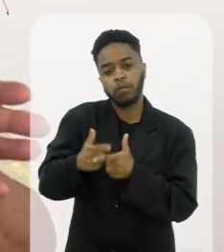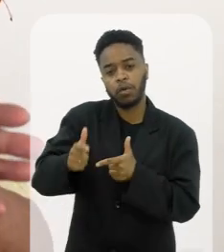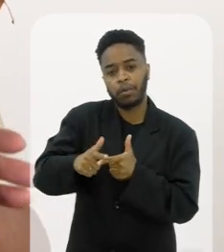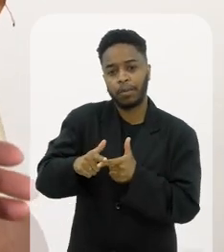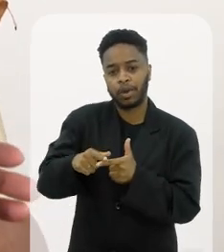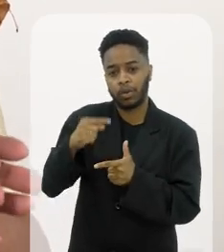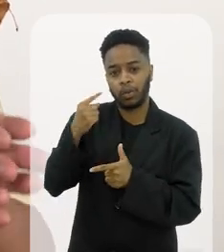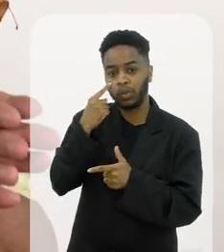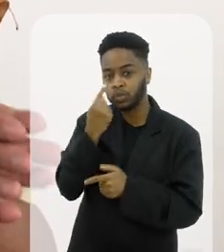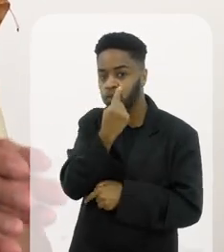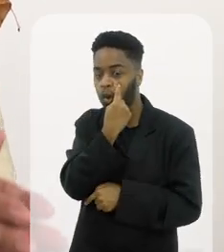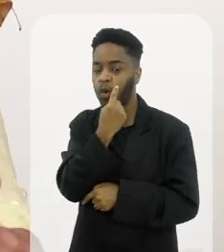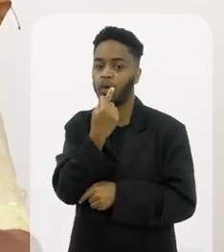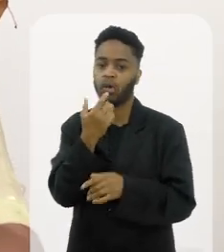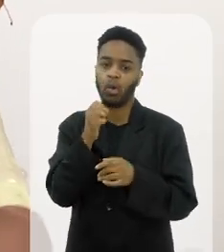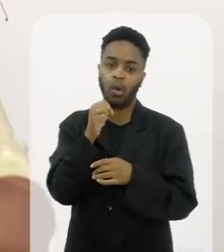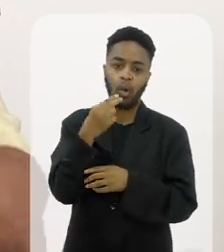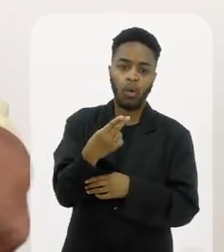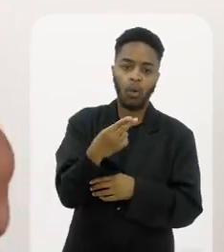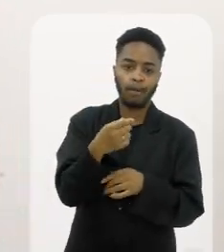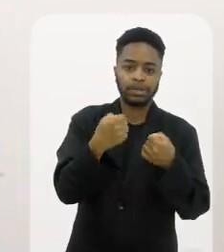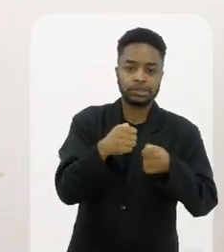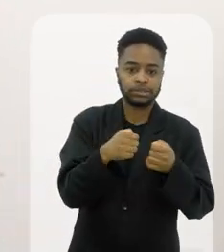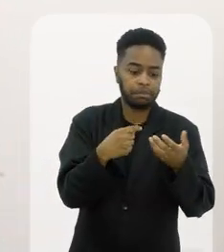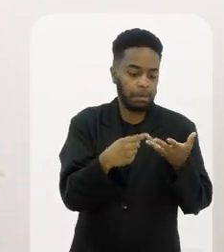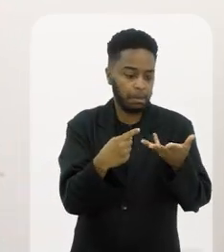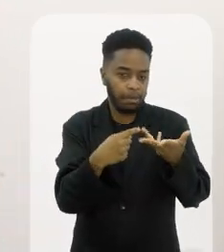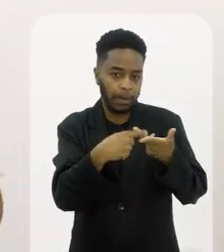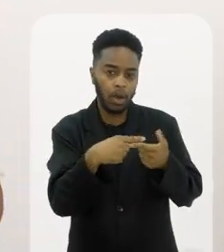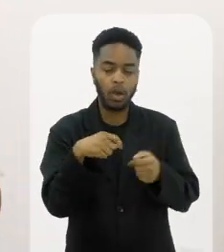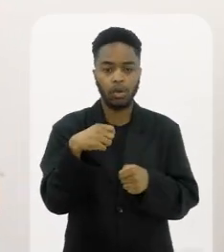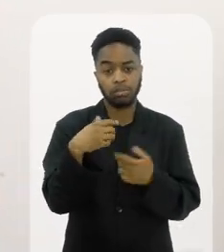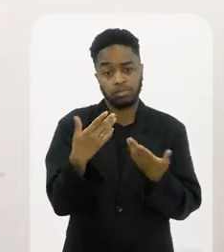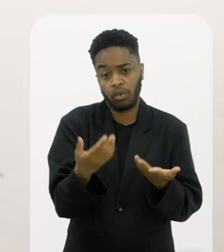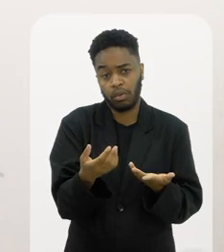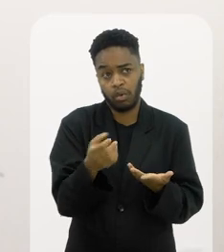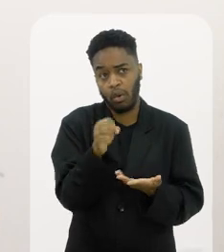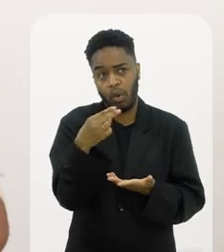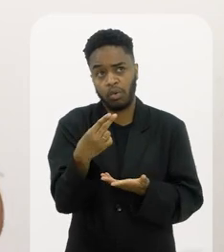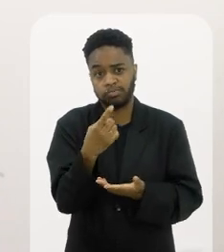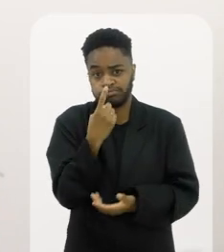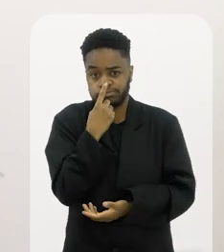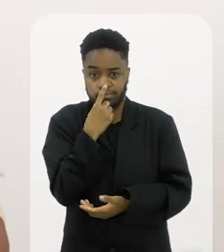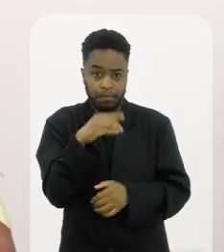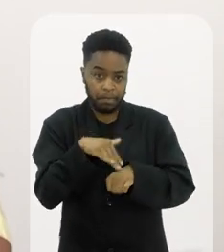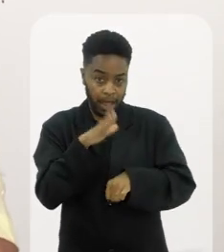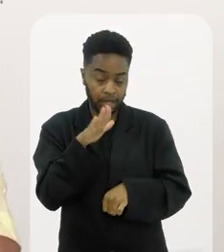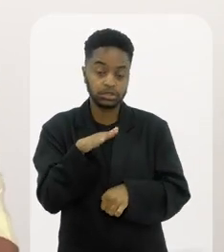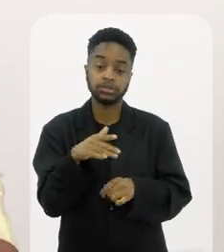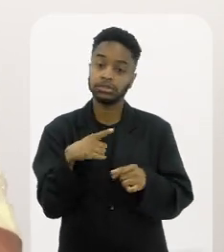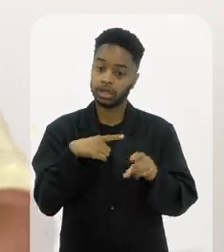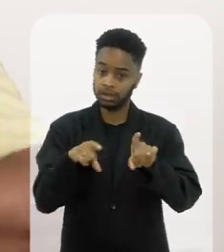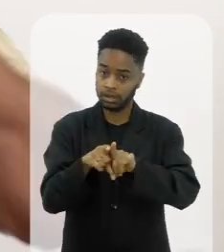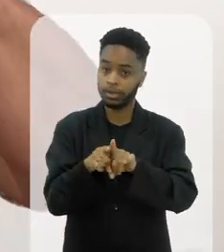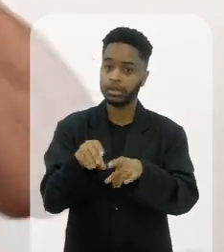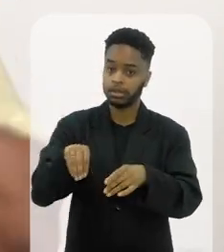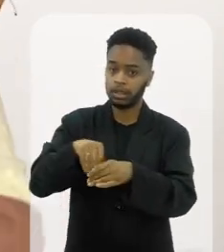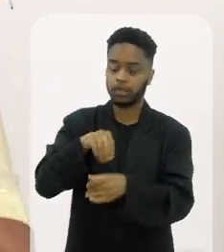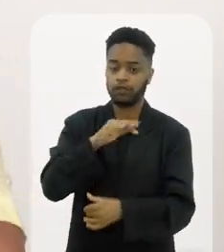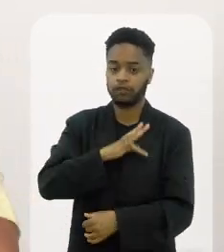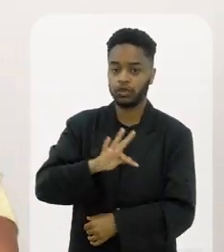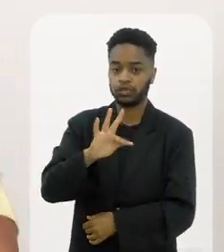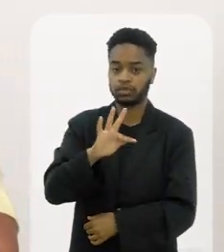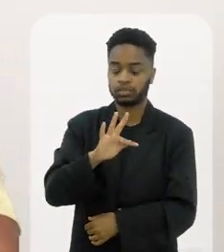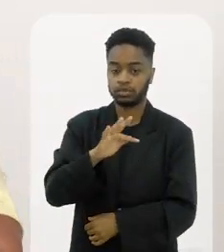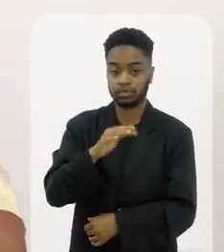Se você está passando por um problema na visão, se você está precisando disso, se você quer só se acompanhar, um que você se identifique mais, você também